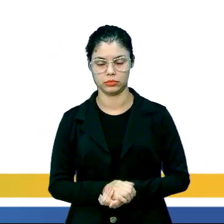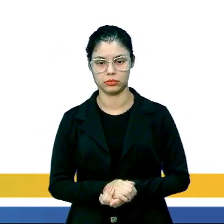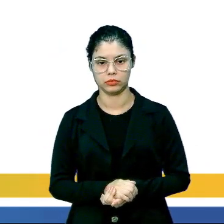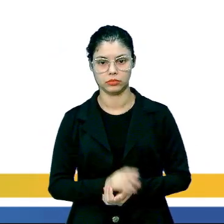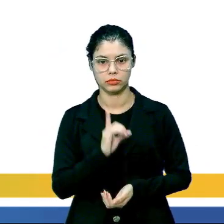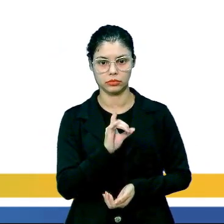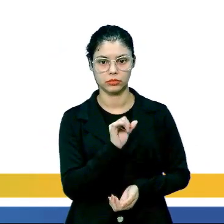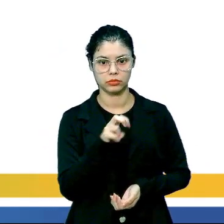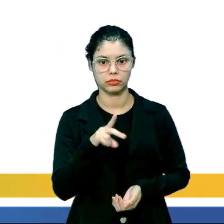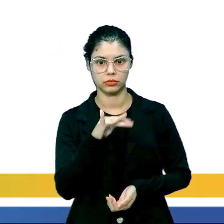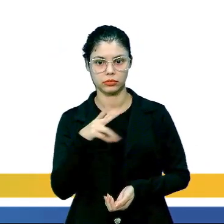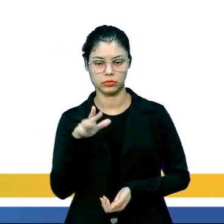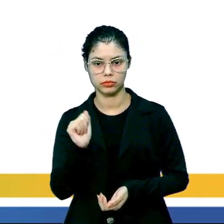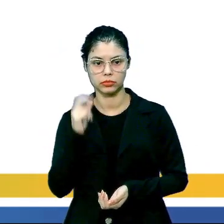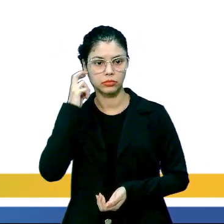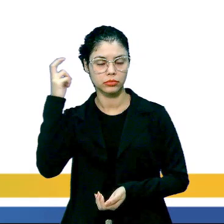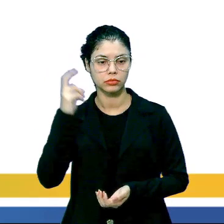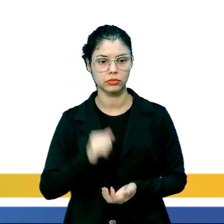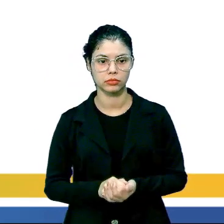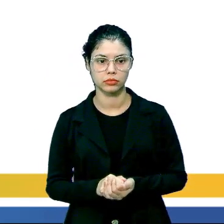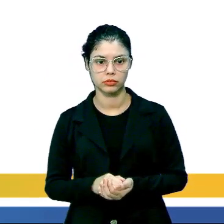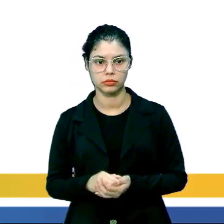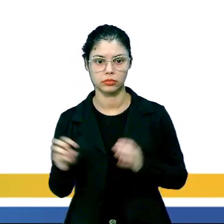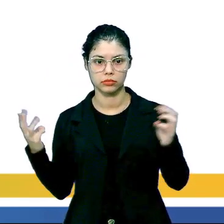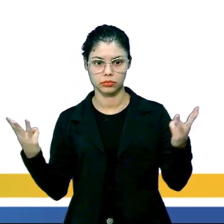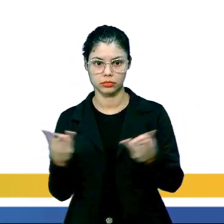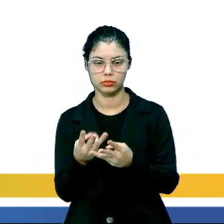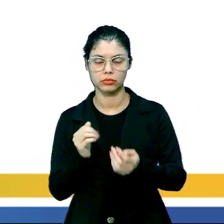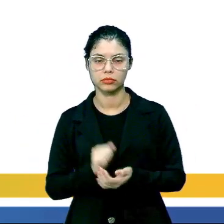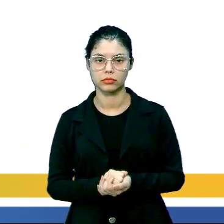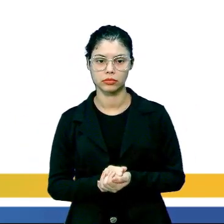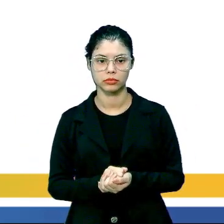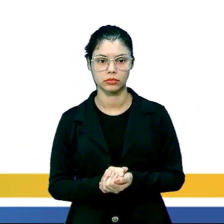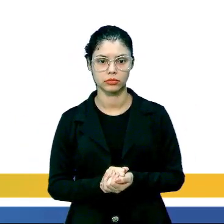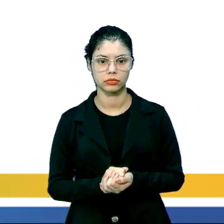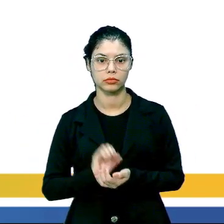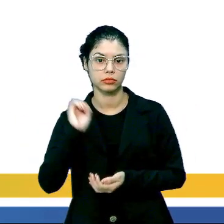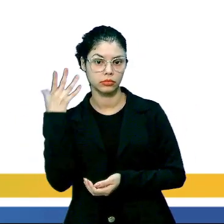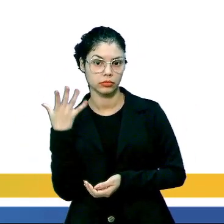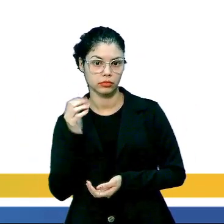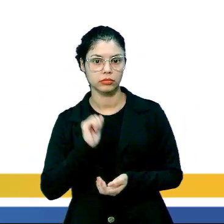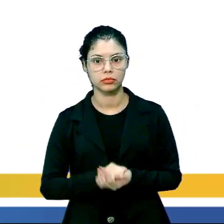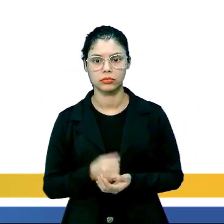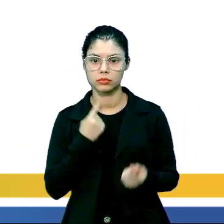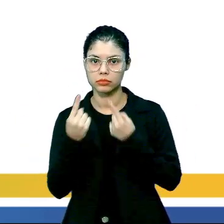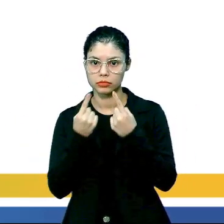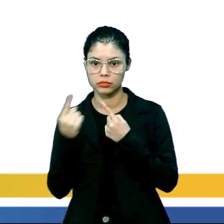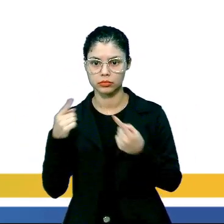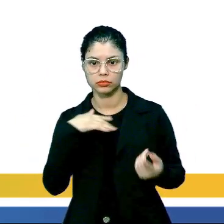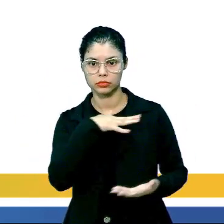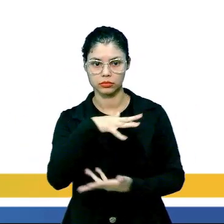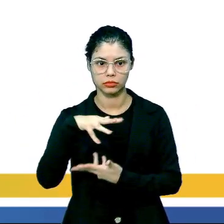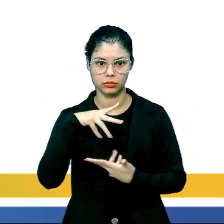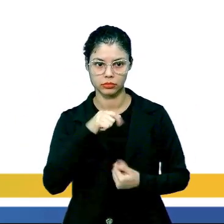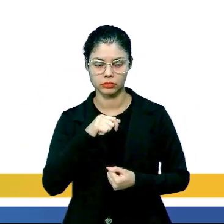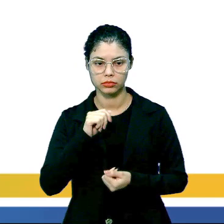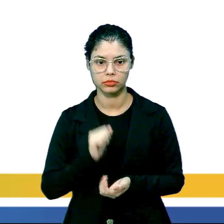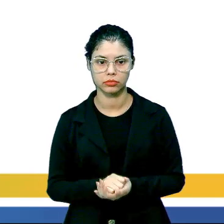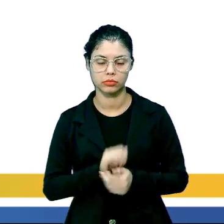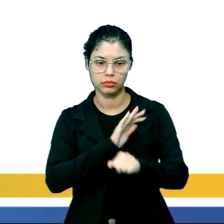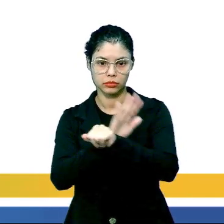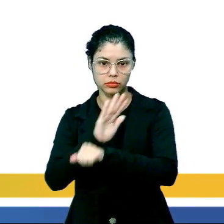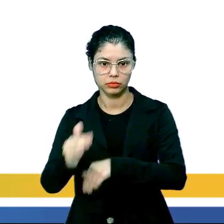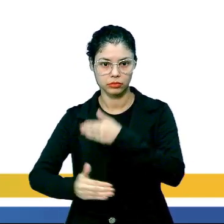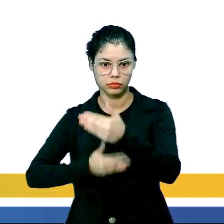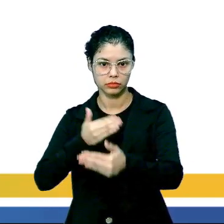para a disseminação da cultura de massa. Funcionam como o meio de comunicação